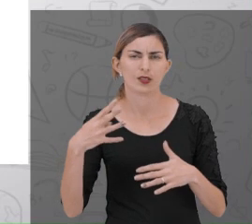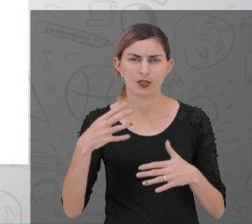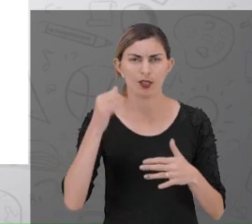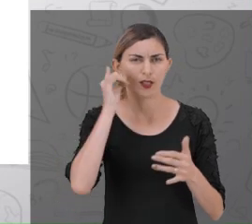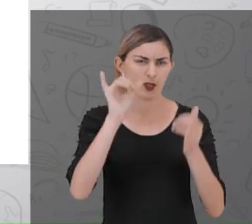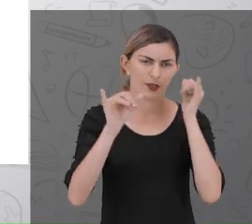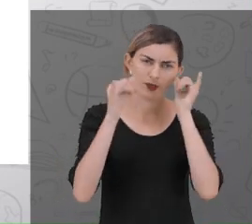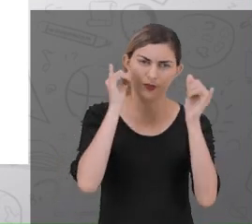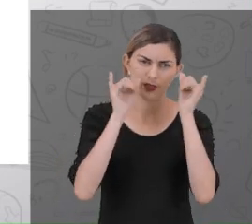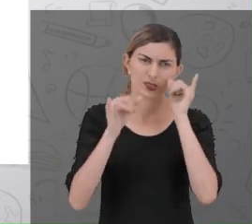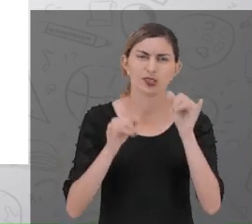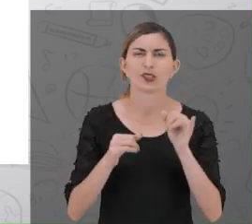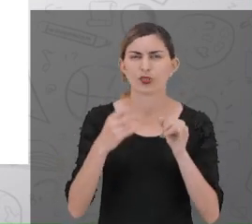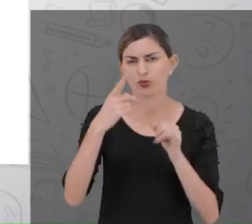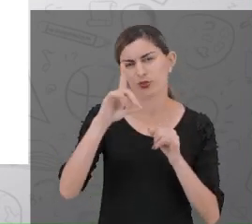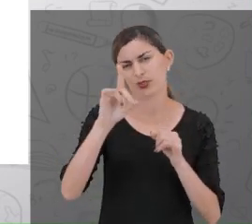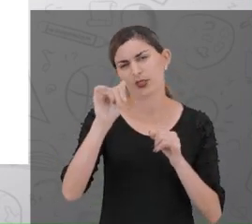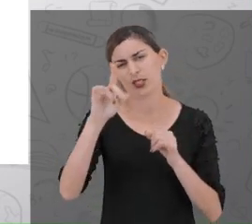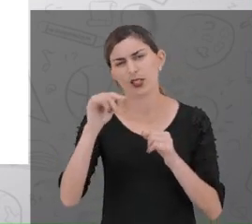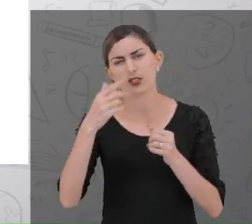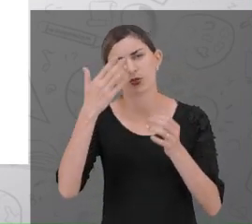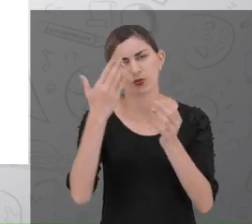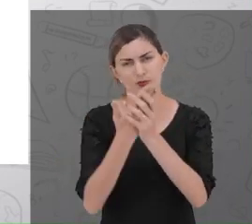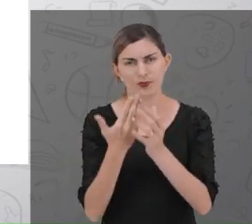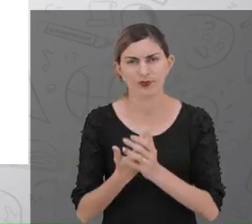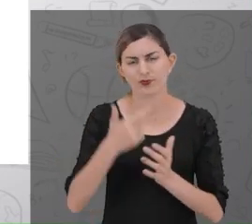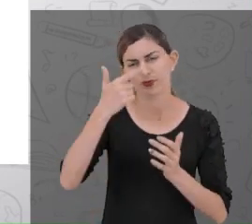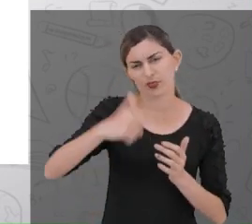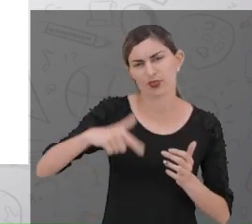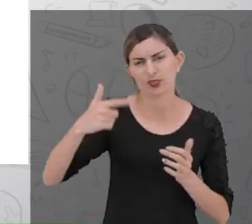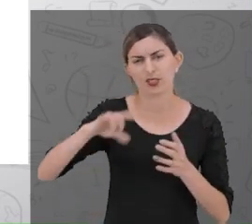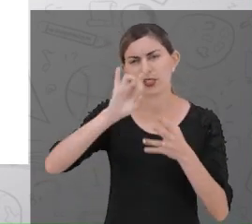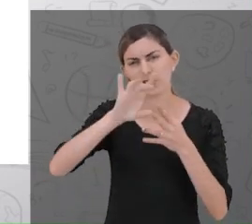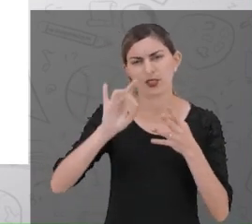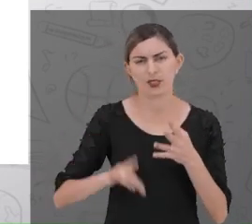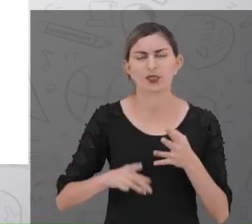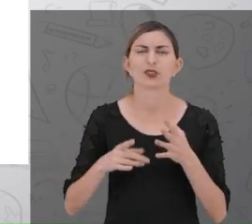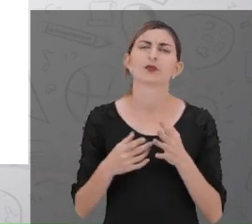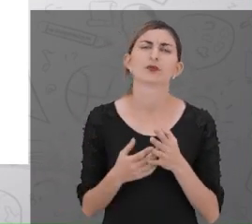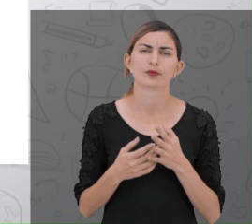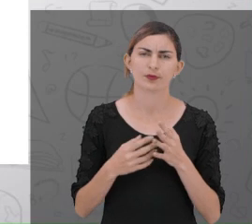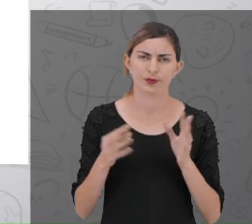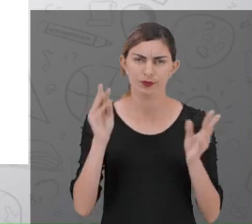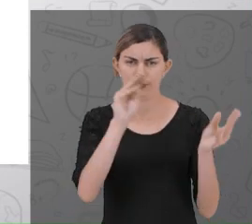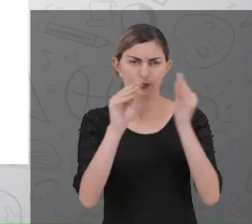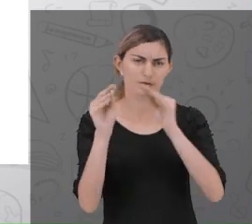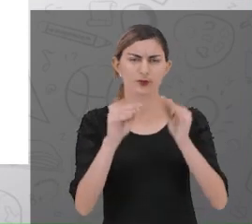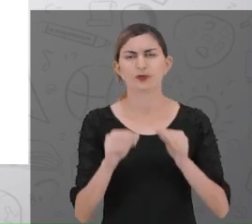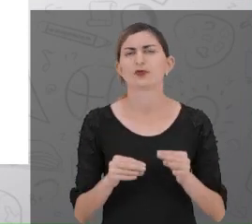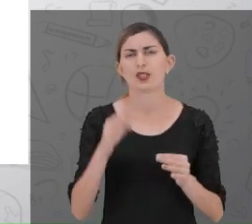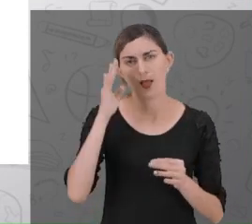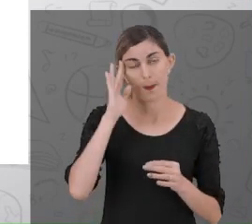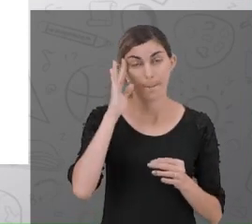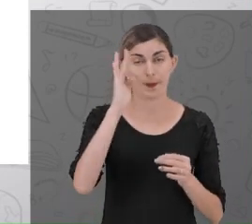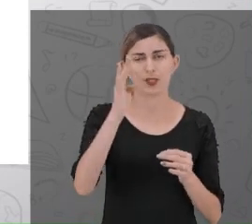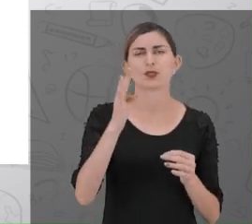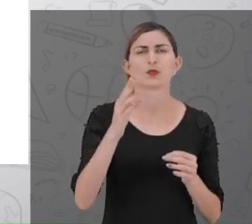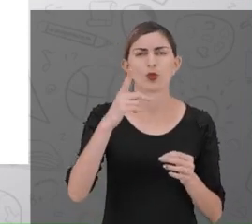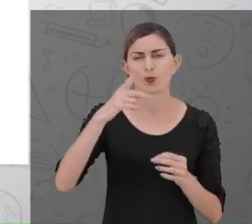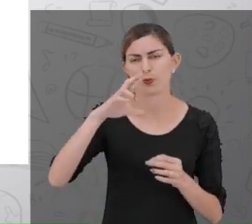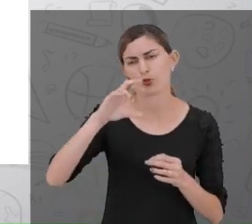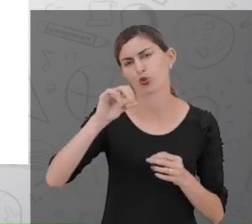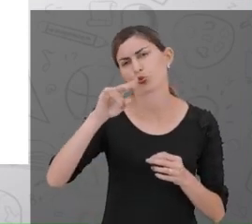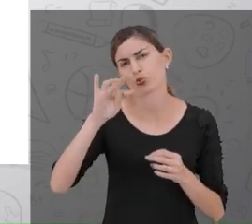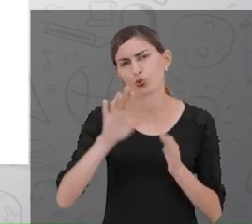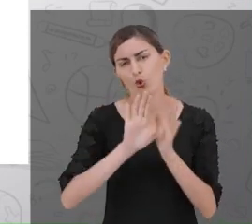respectiva tabela, evitando assim que esse dado ele se repita a cada produto que foi inserido na tabela